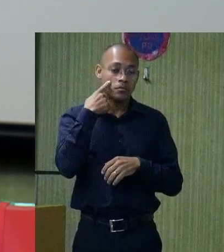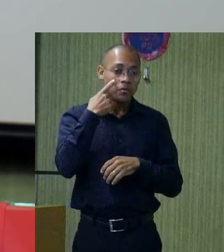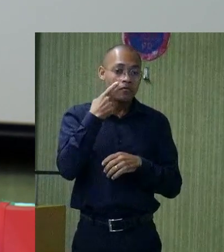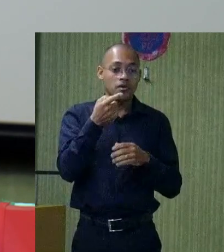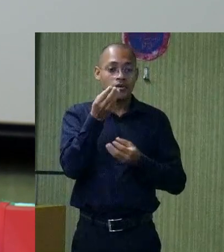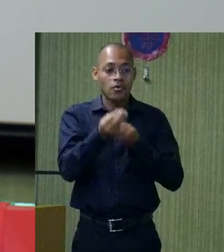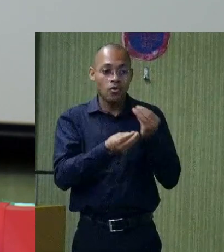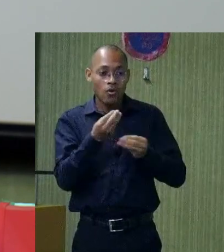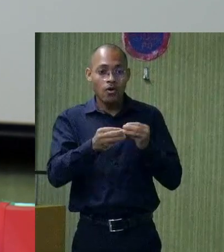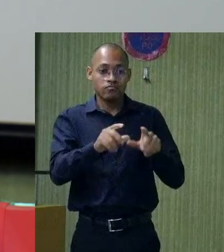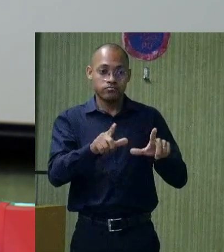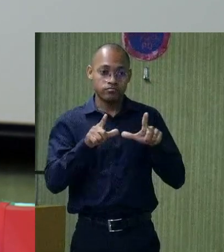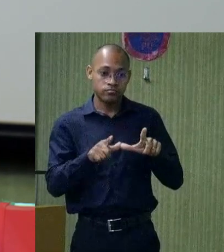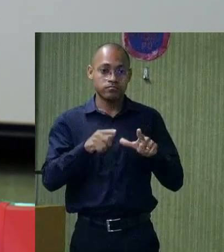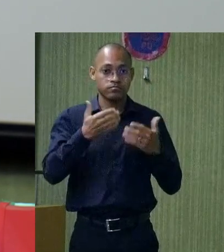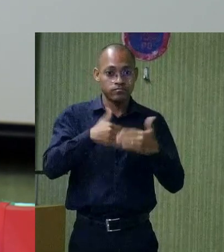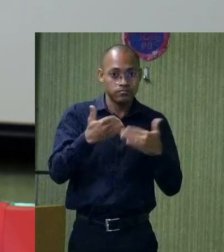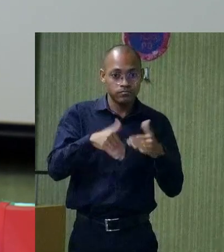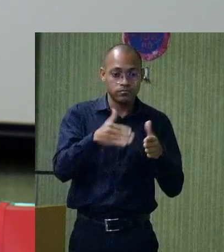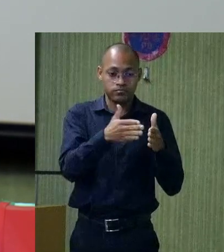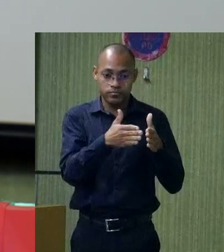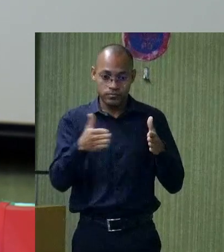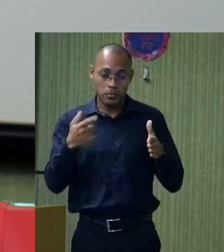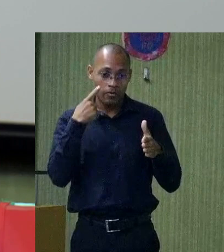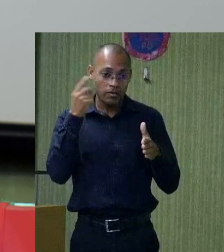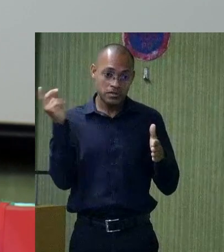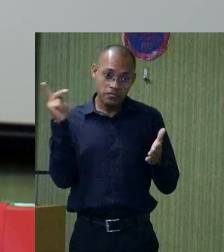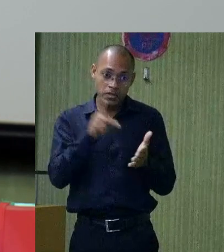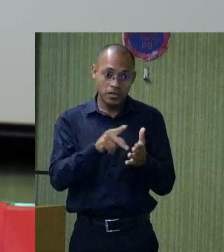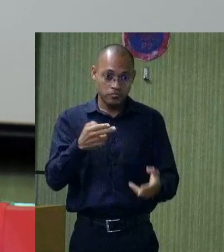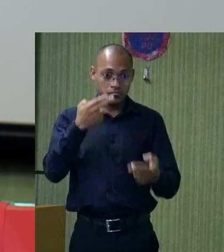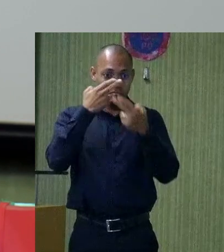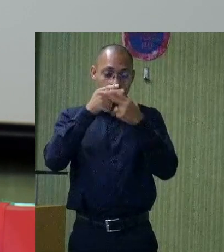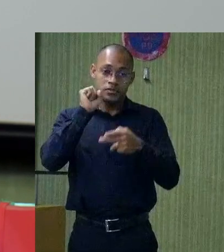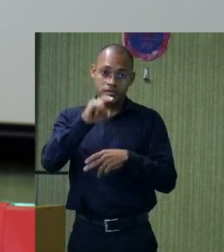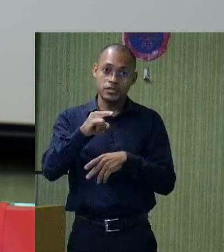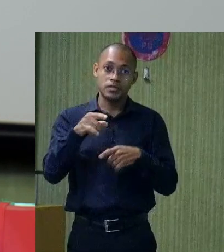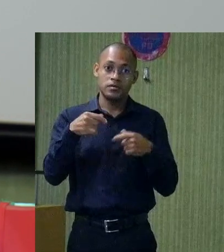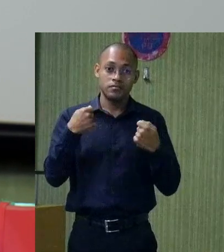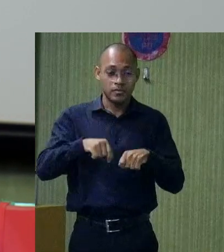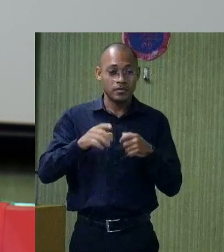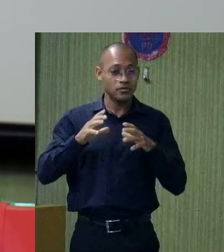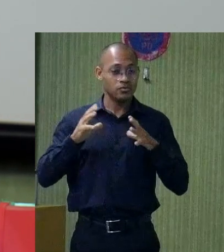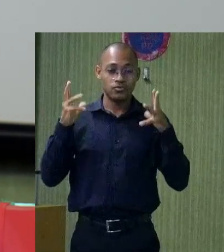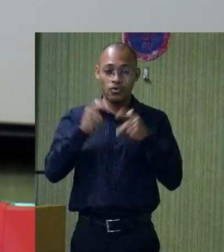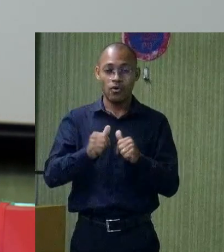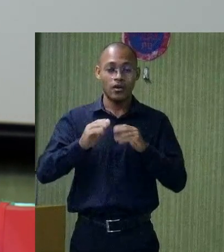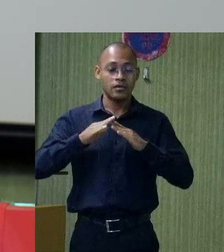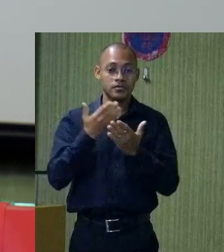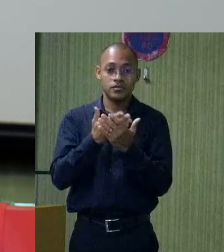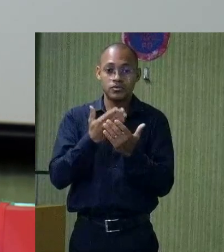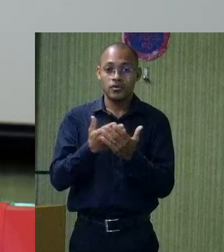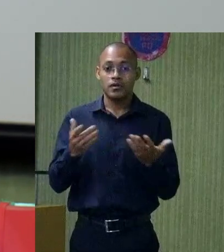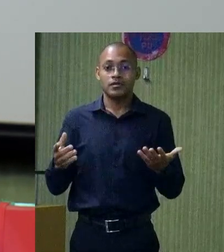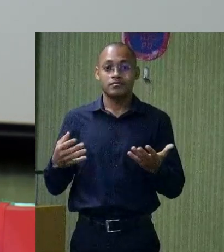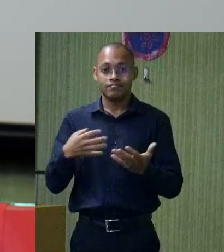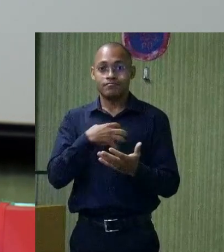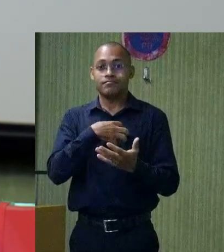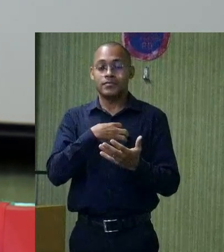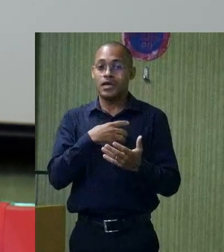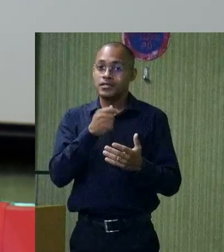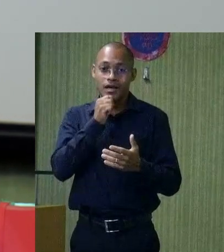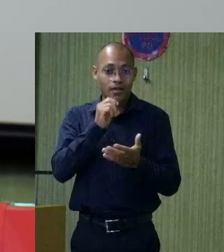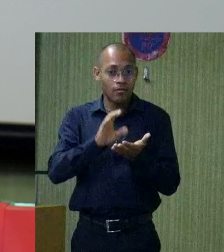depois se teria se afetou de fato se afetou se tiver se todas essas escolas ess Cent escolas não